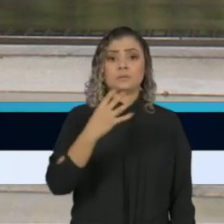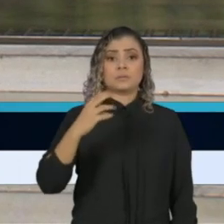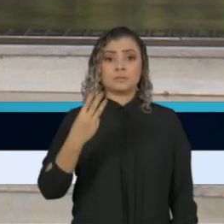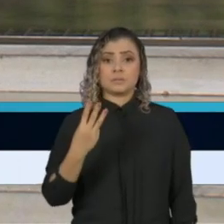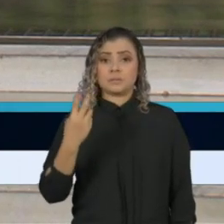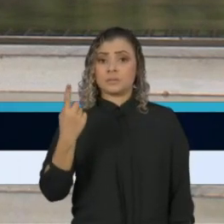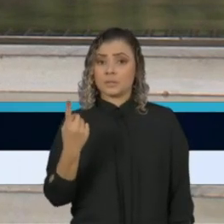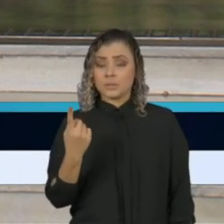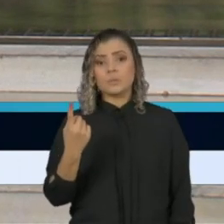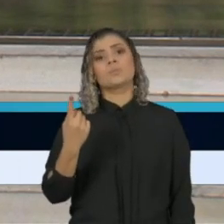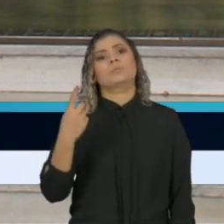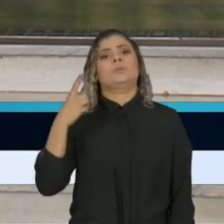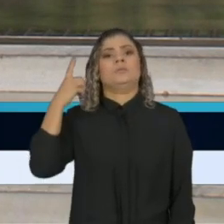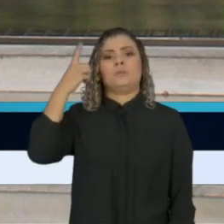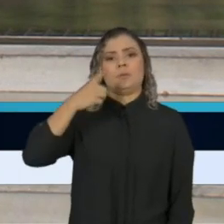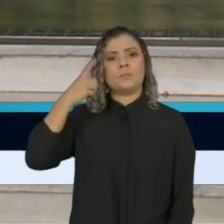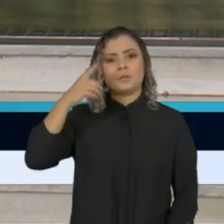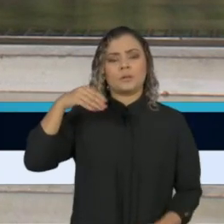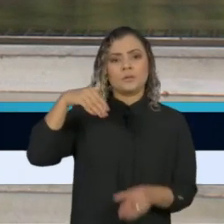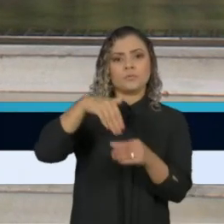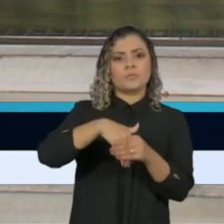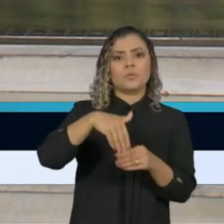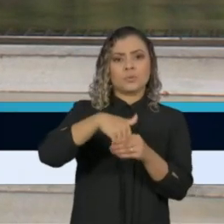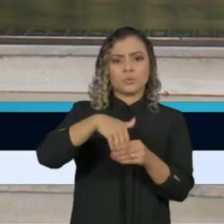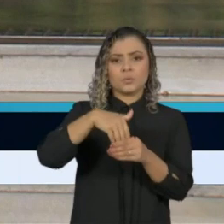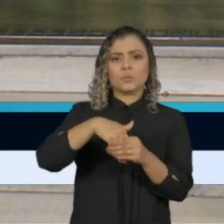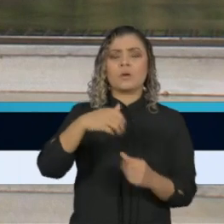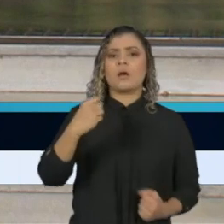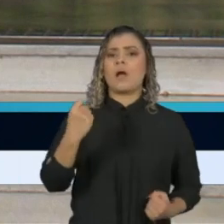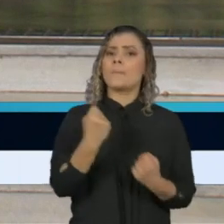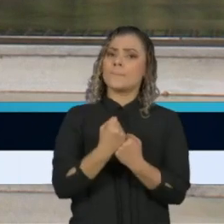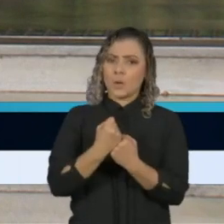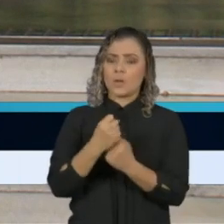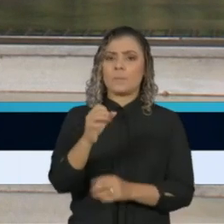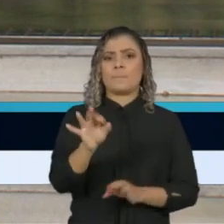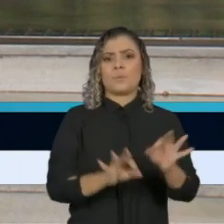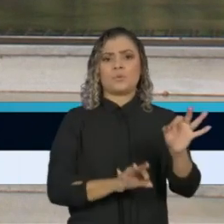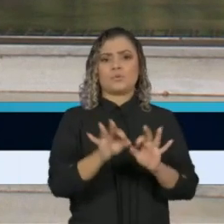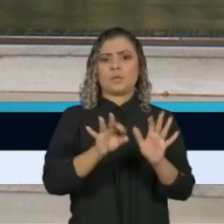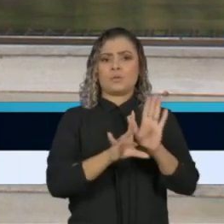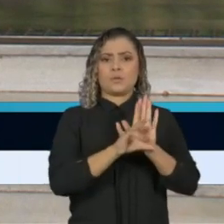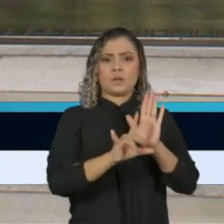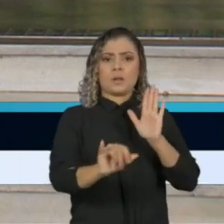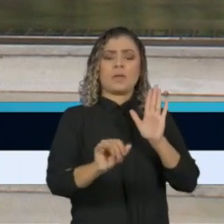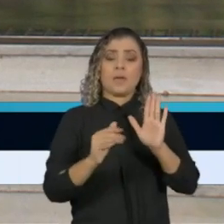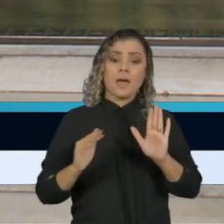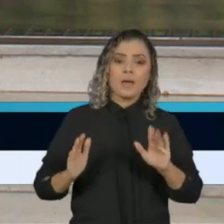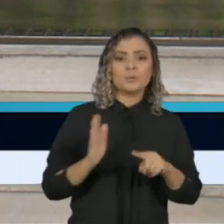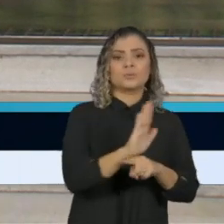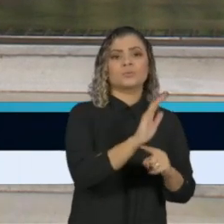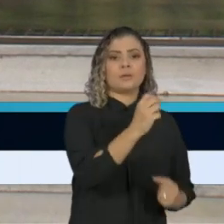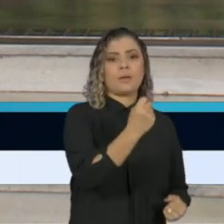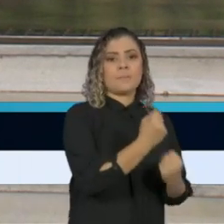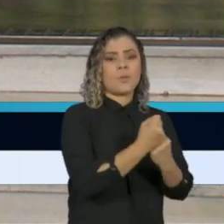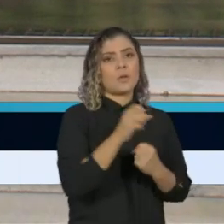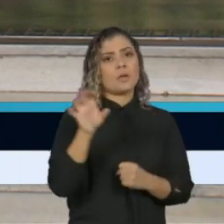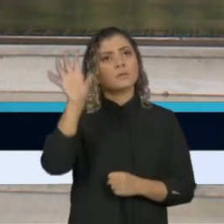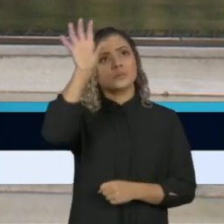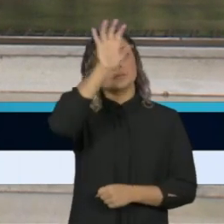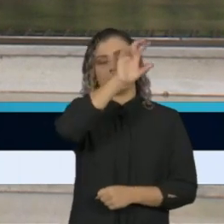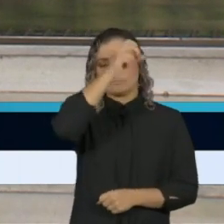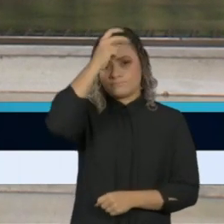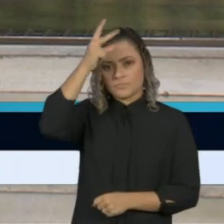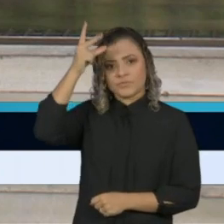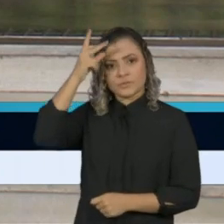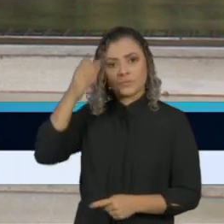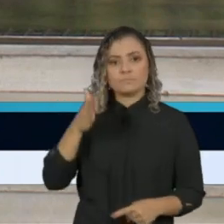431 deputados que votaram favoravelmente pelo projeto de lei que ajuda e apoia estados e